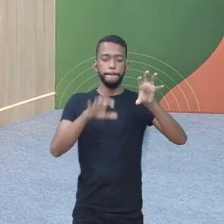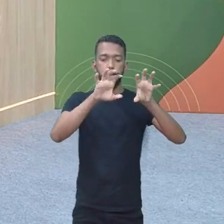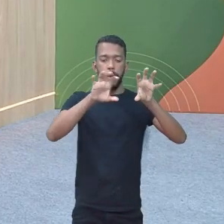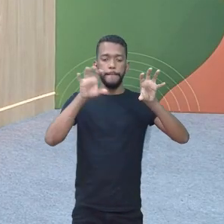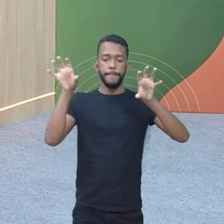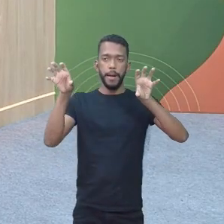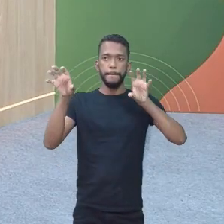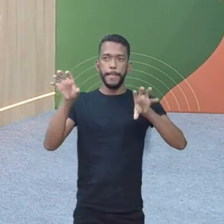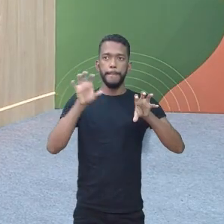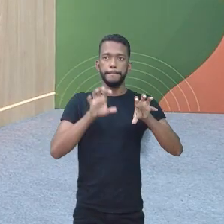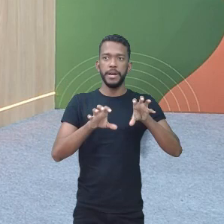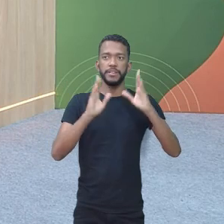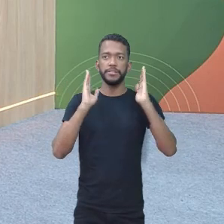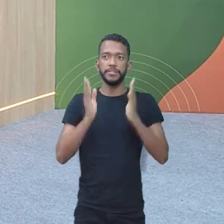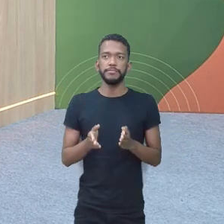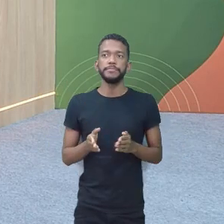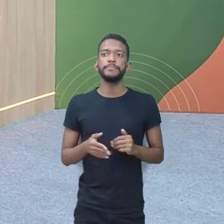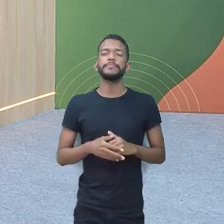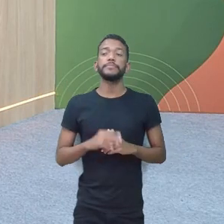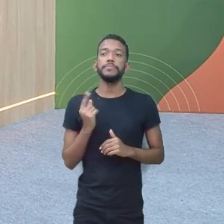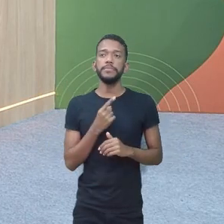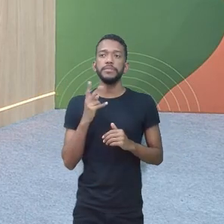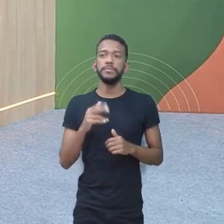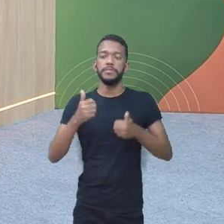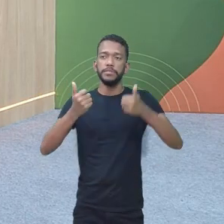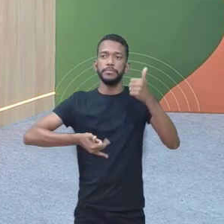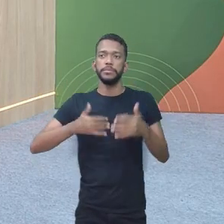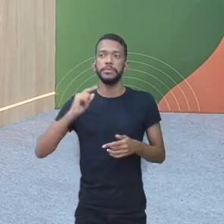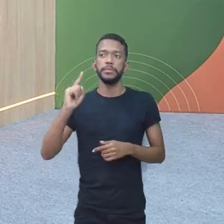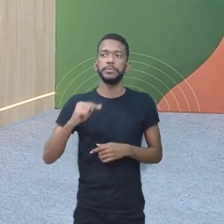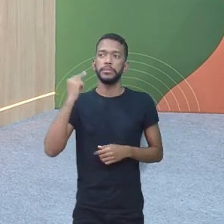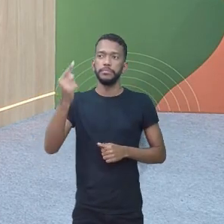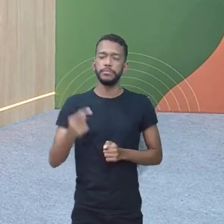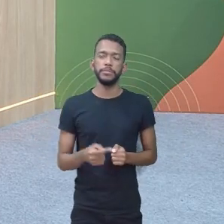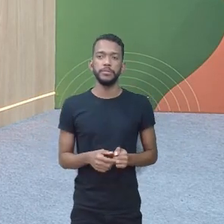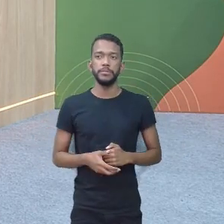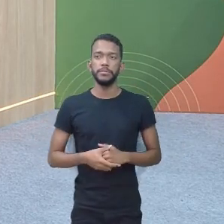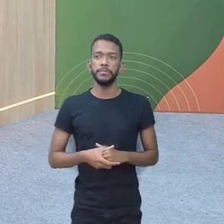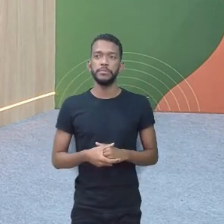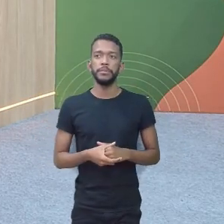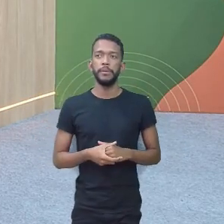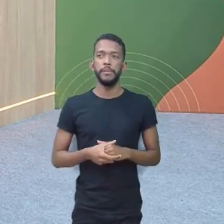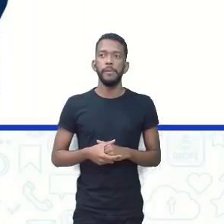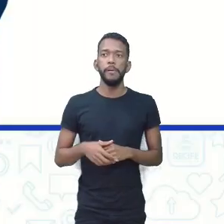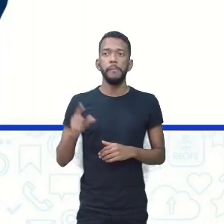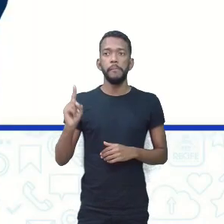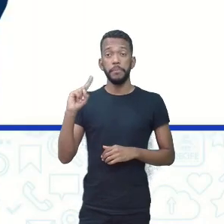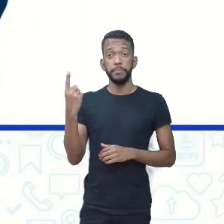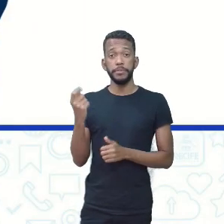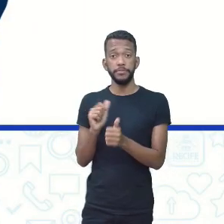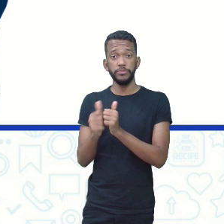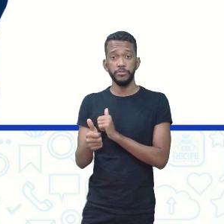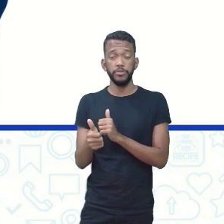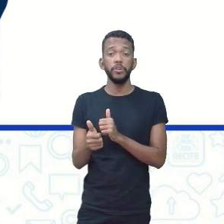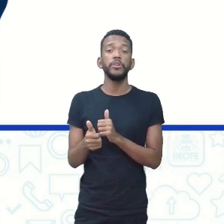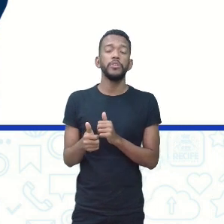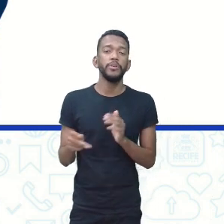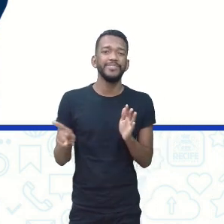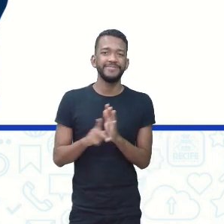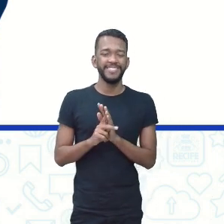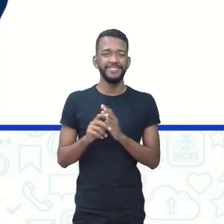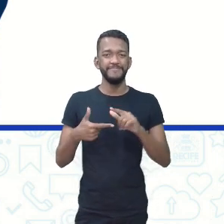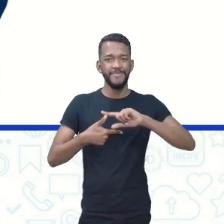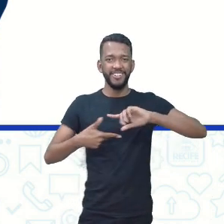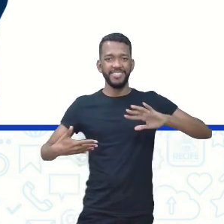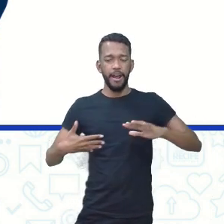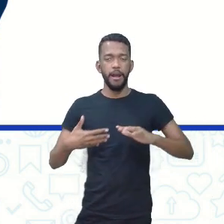pouquinho dele logo após, né? Daqui para frente. Os primeiros Jogos Olímpicos da Era Moderna, eles